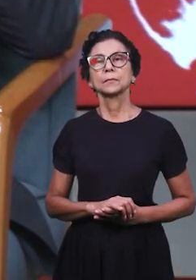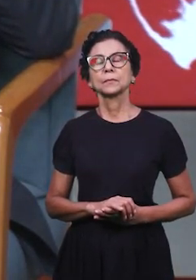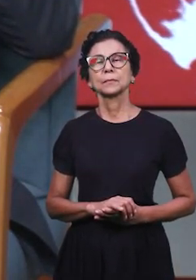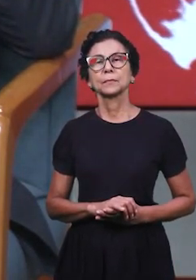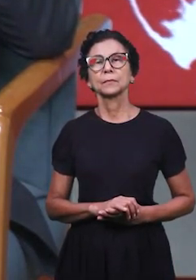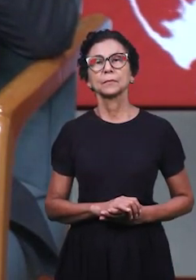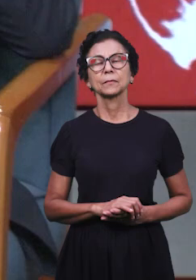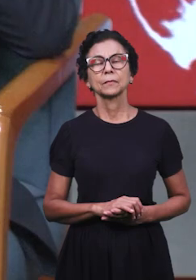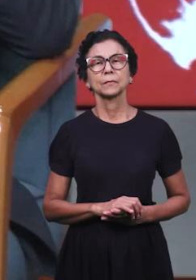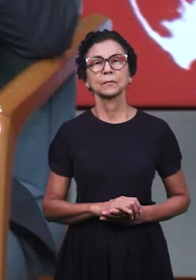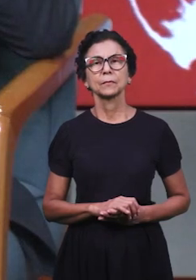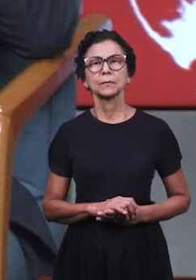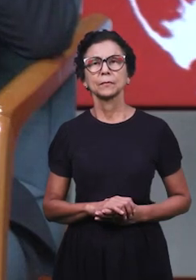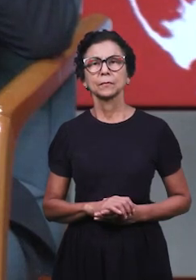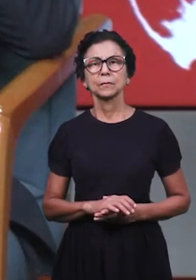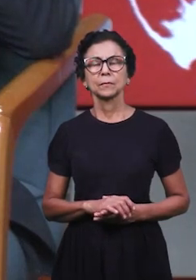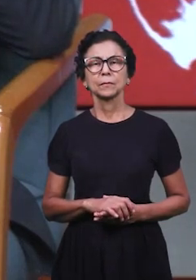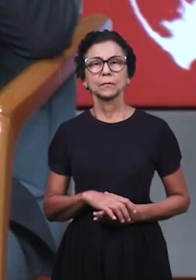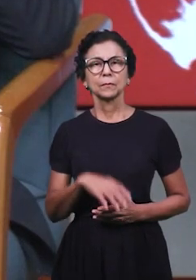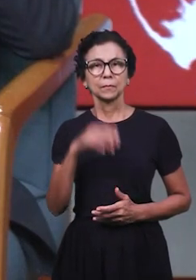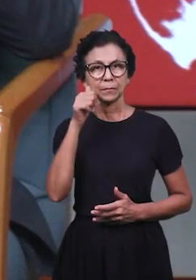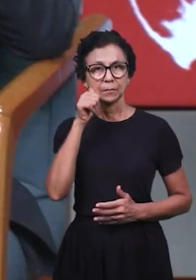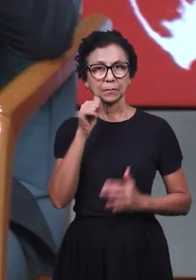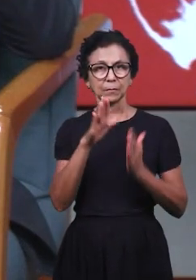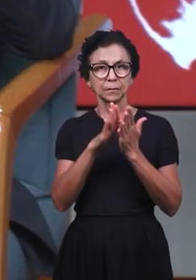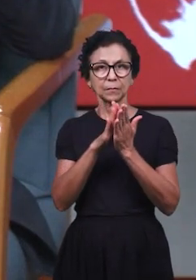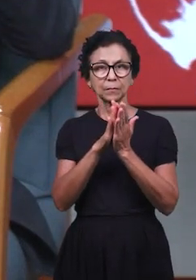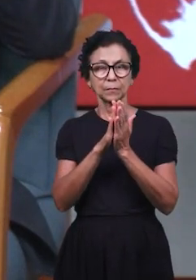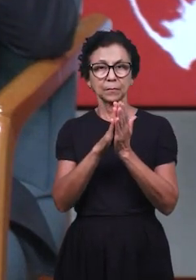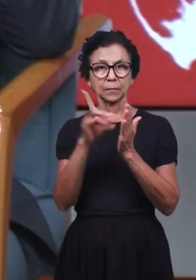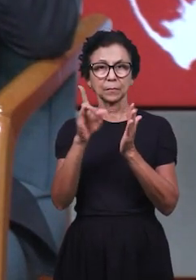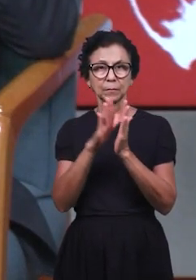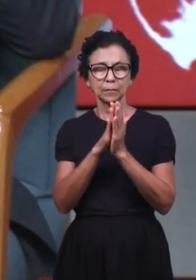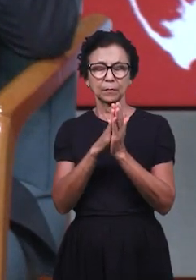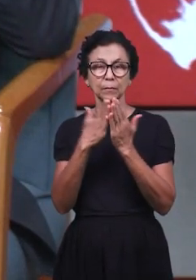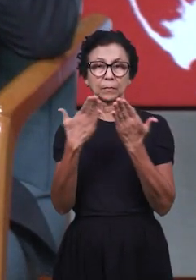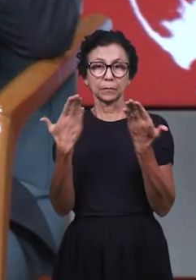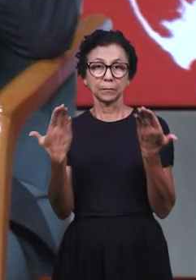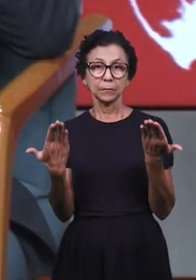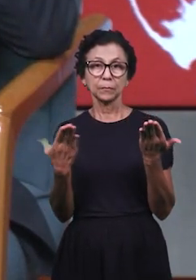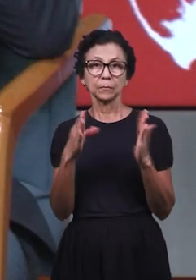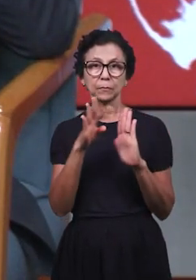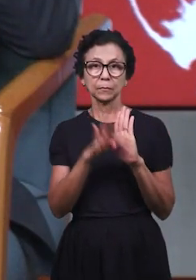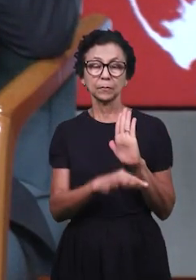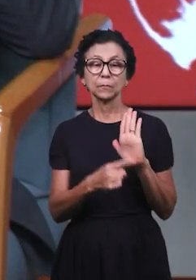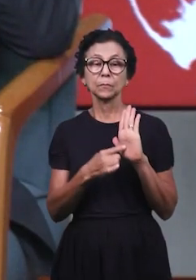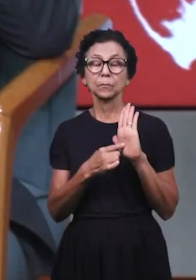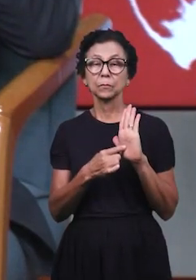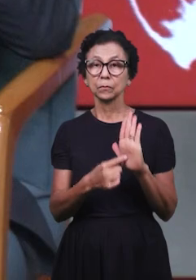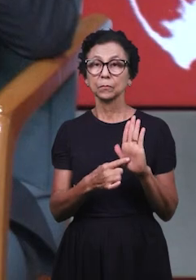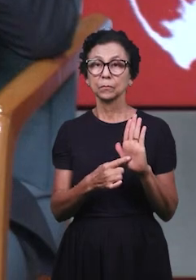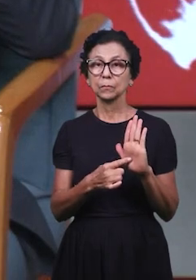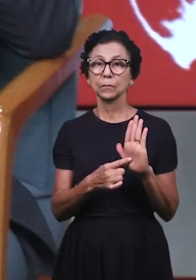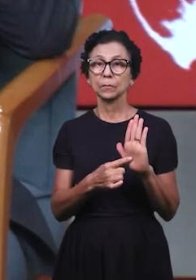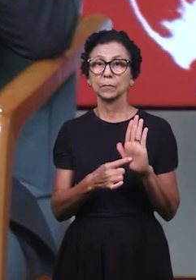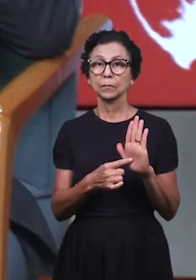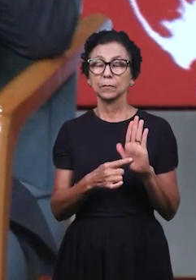palavra, e o texto, para ela mudar de trabalho, foi um texto